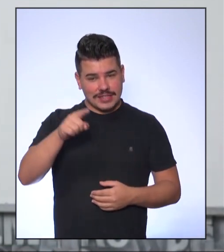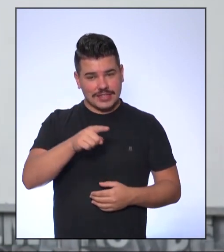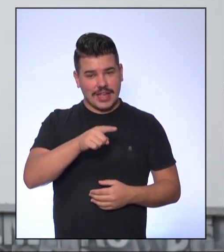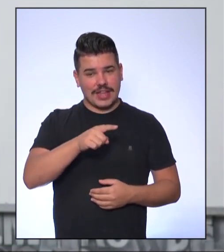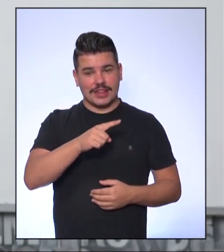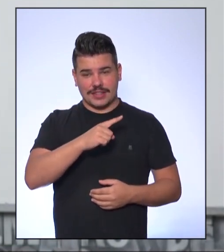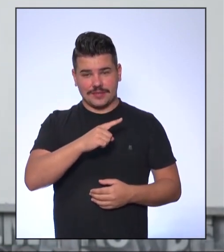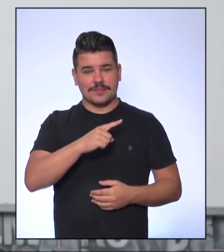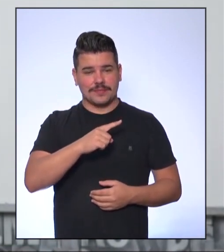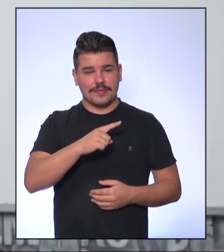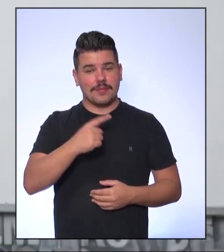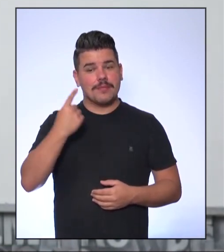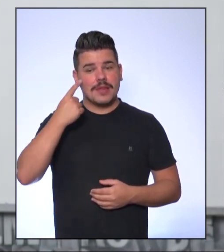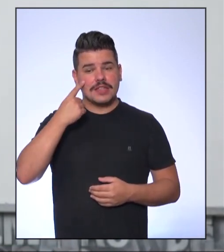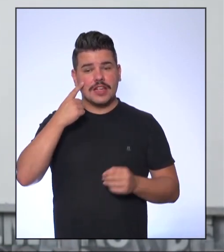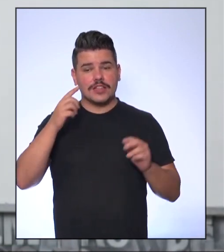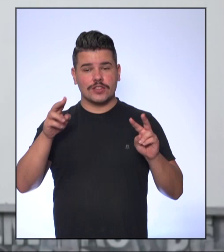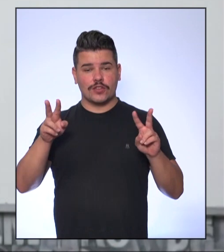na